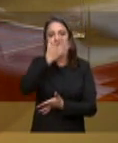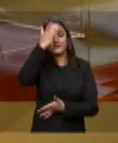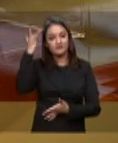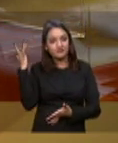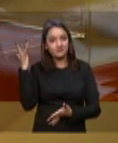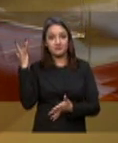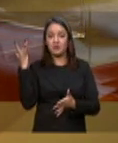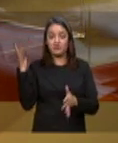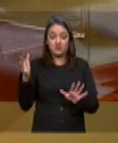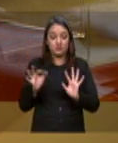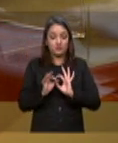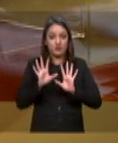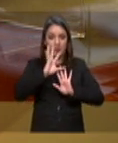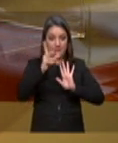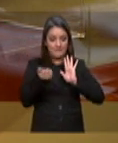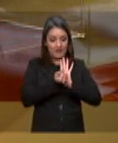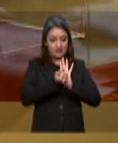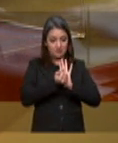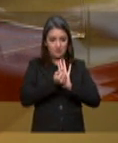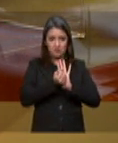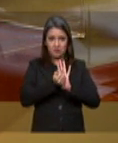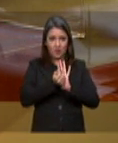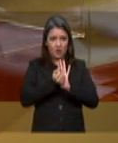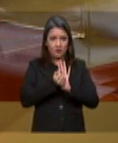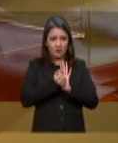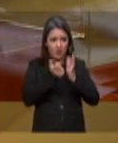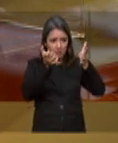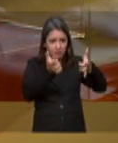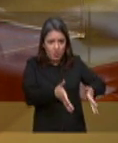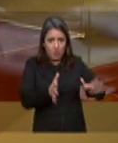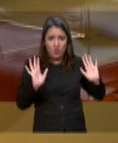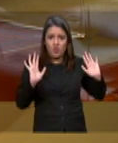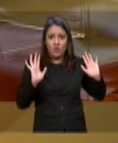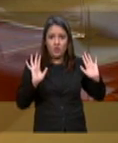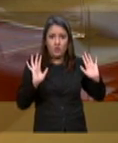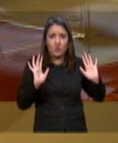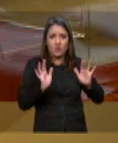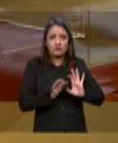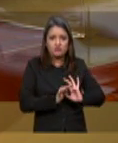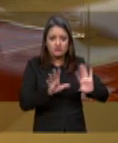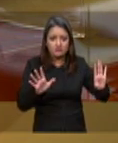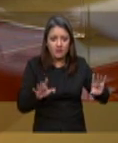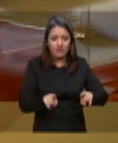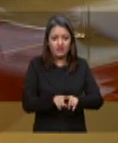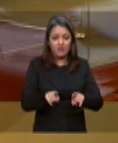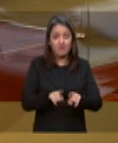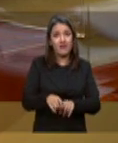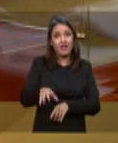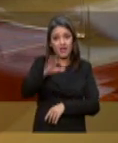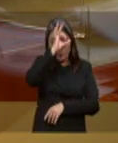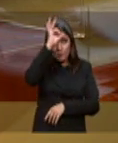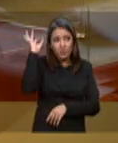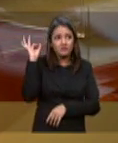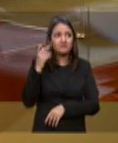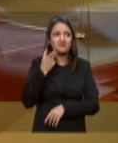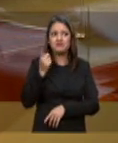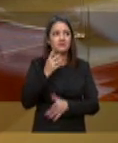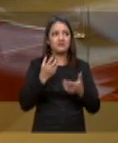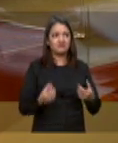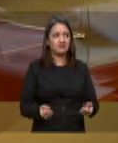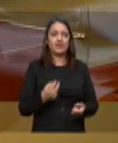patrimônio, coagir o contribuinte a abrir mão da presunção de inocência não pode ser